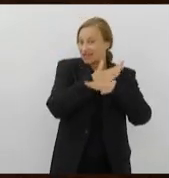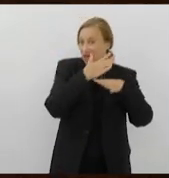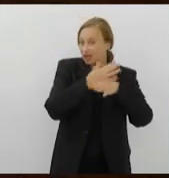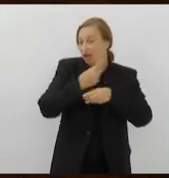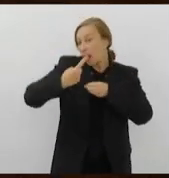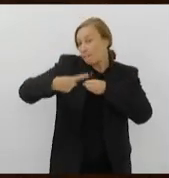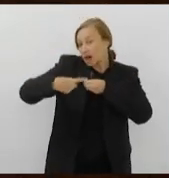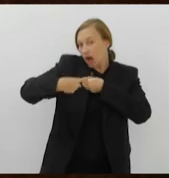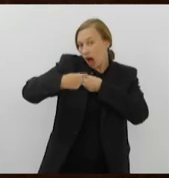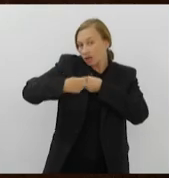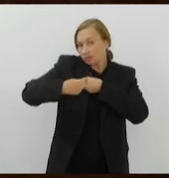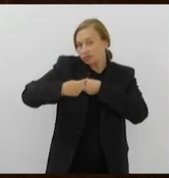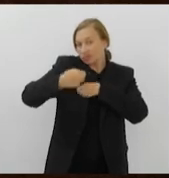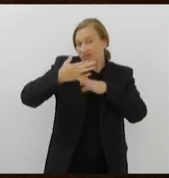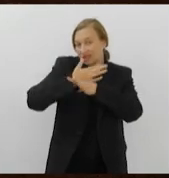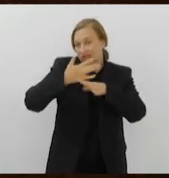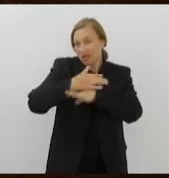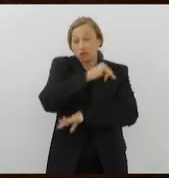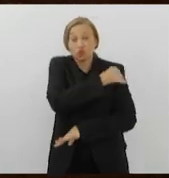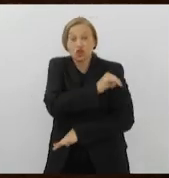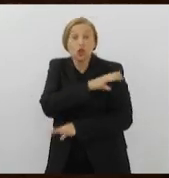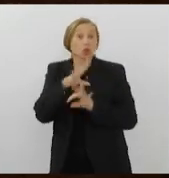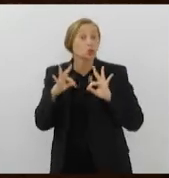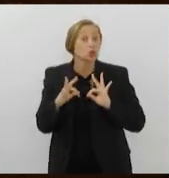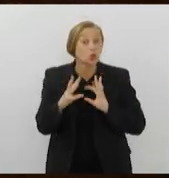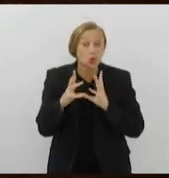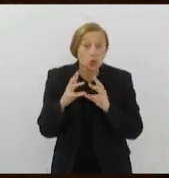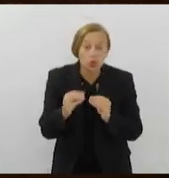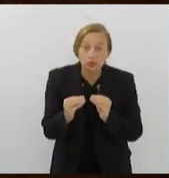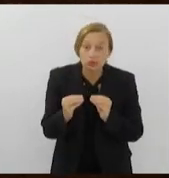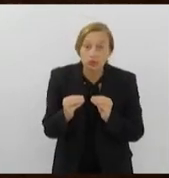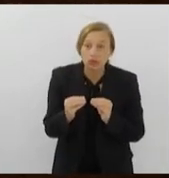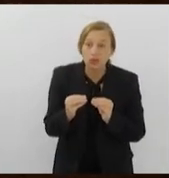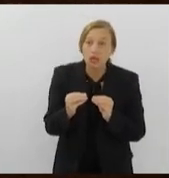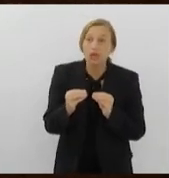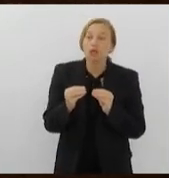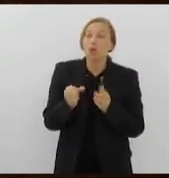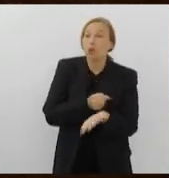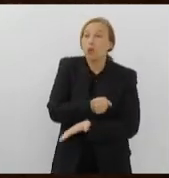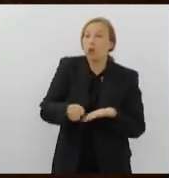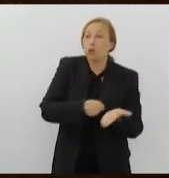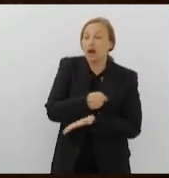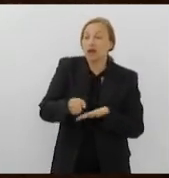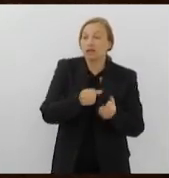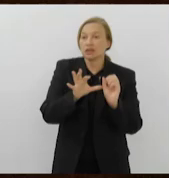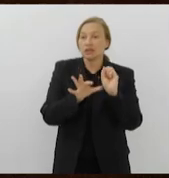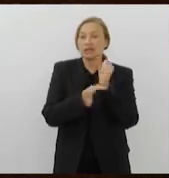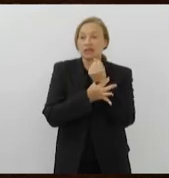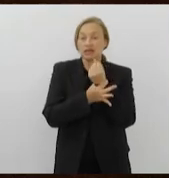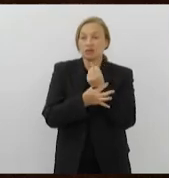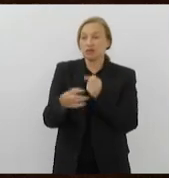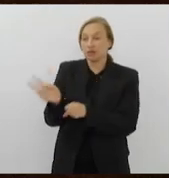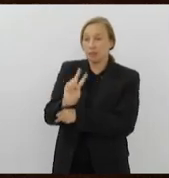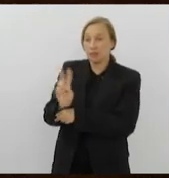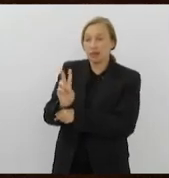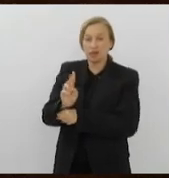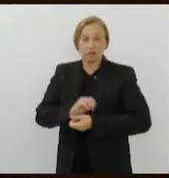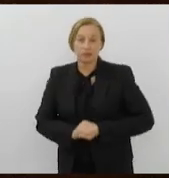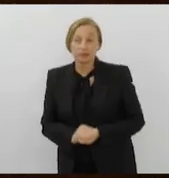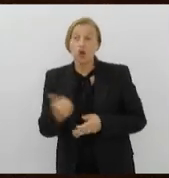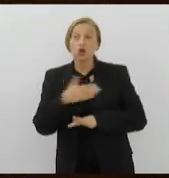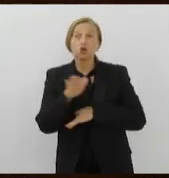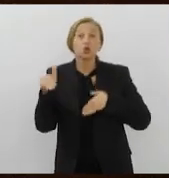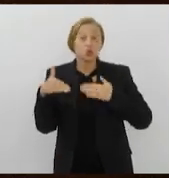cidade do Rio de Janeiro, todos eles com bases da Operação Segurança Presente. Todos os